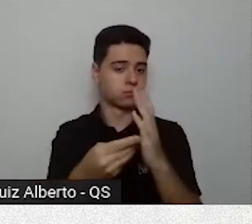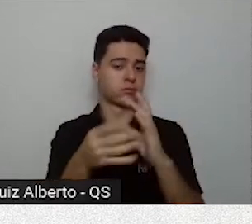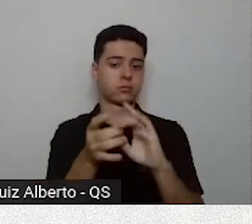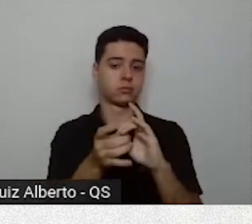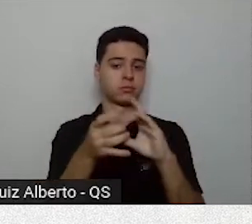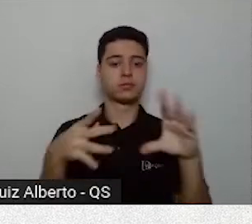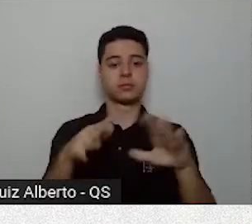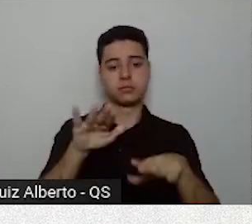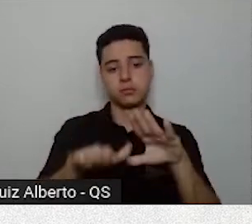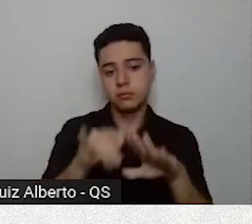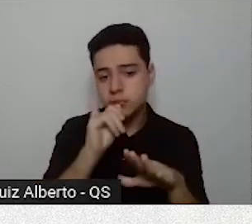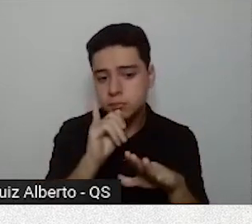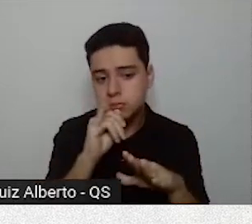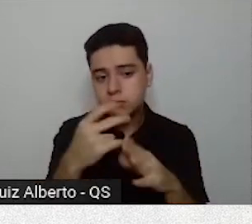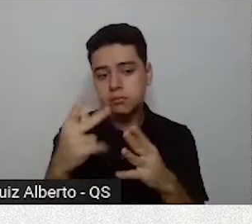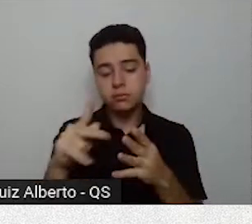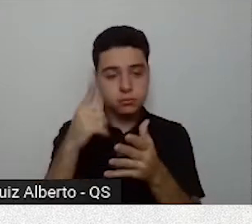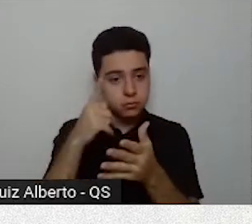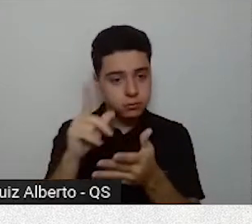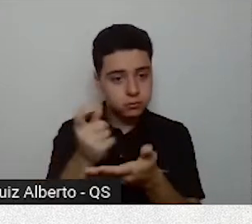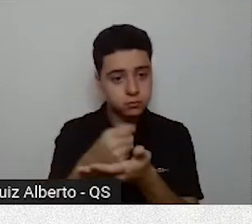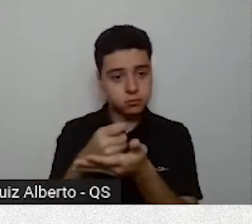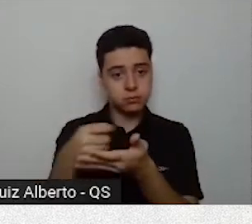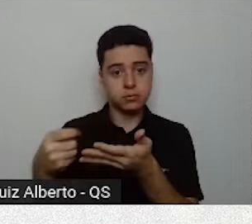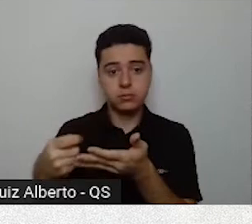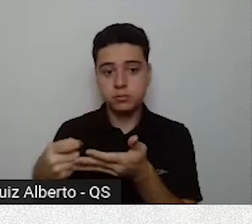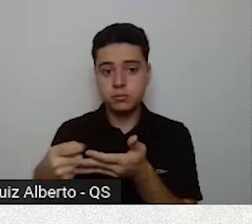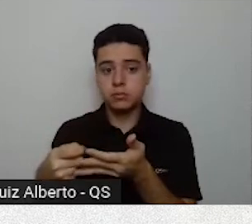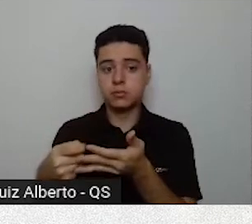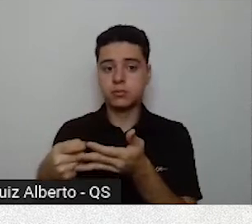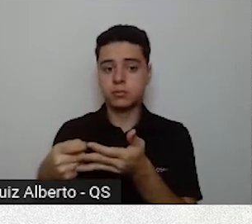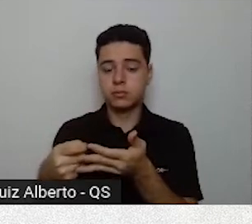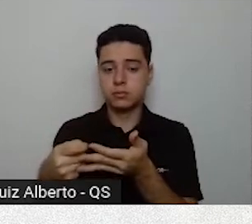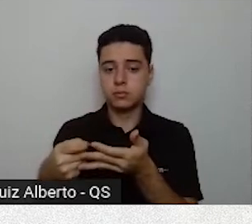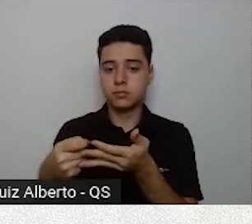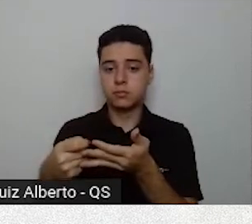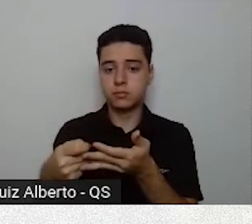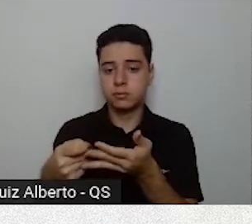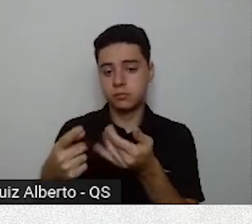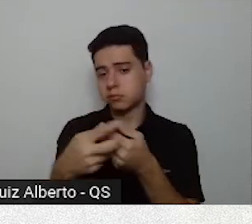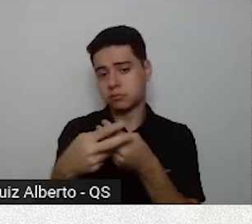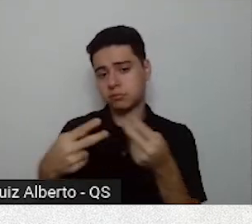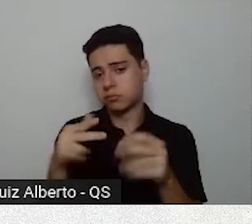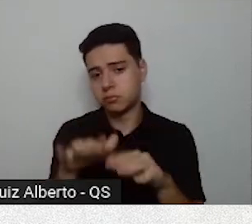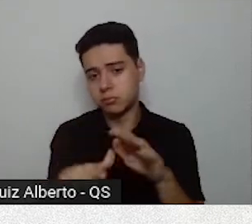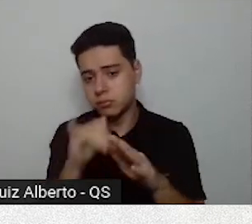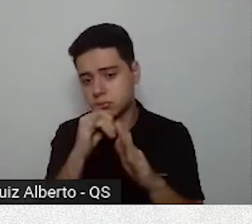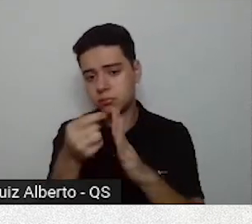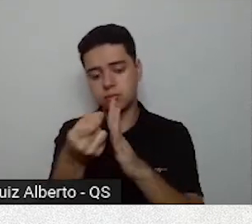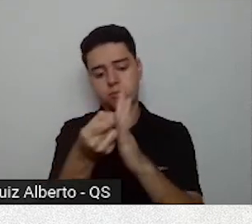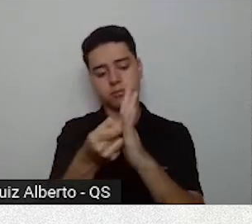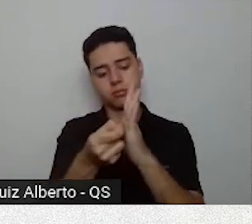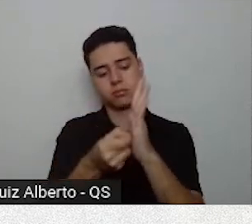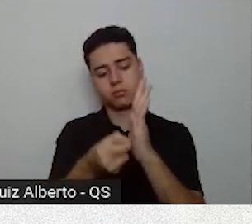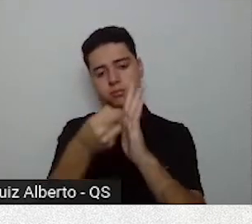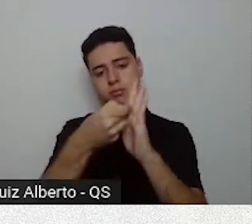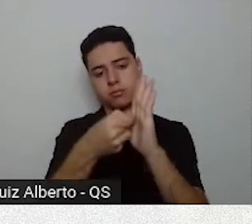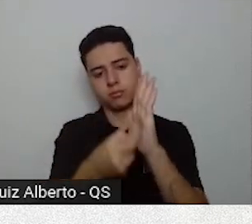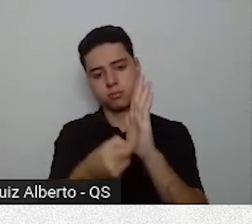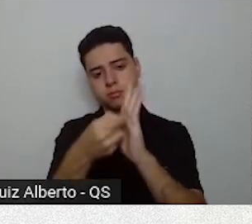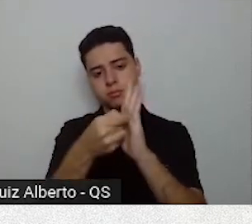pode escrever, desenhar, fazer essas achuras, né? Então eu fiz aqui umas achuras com a tinta de café.